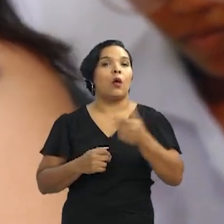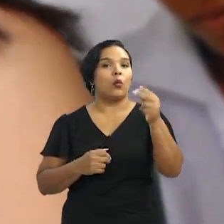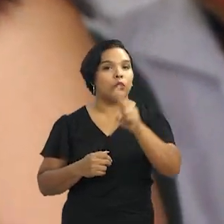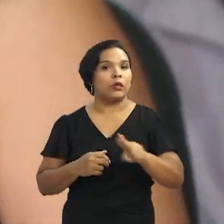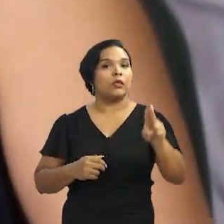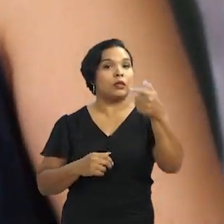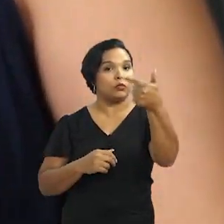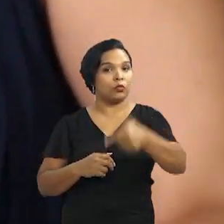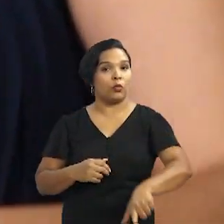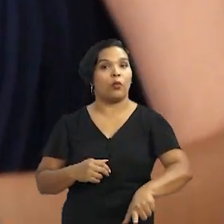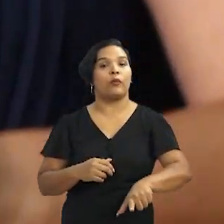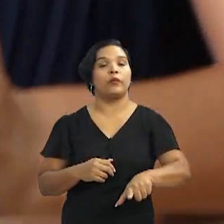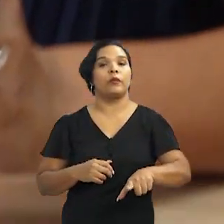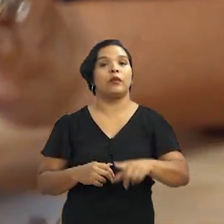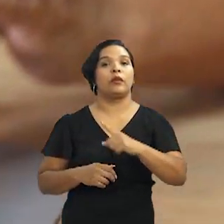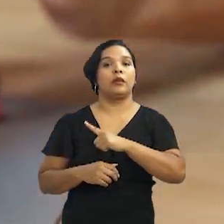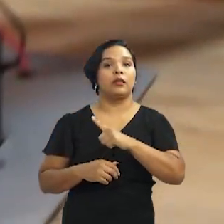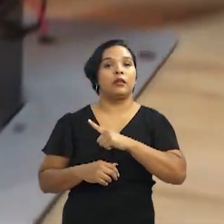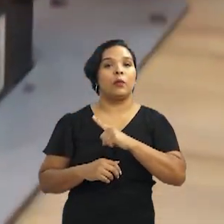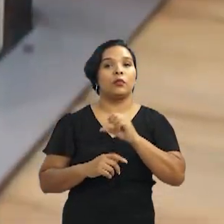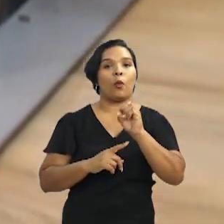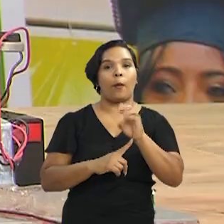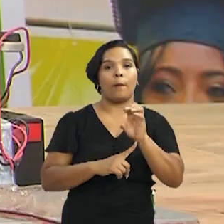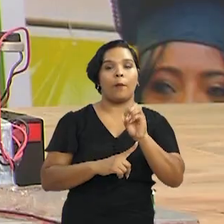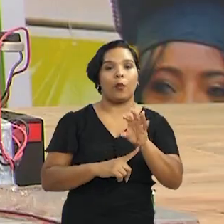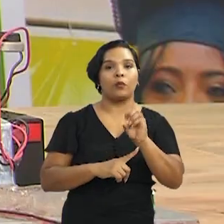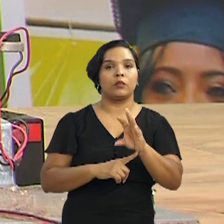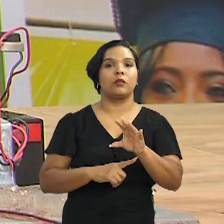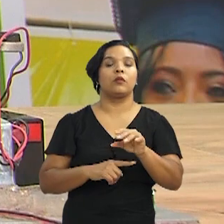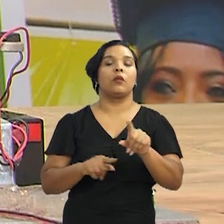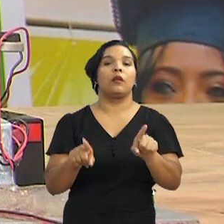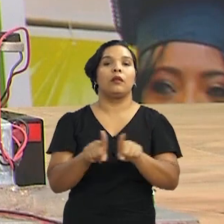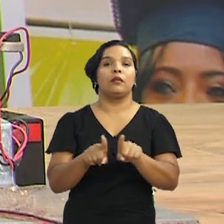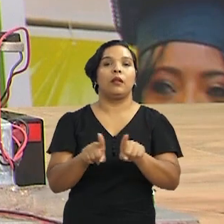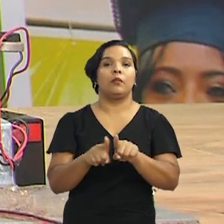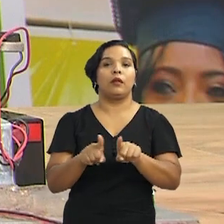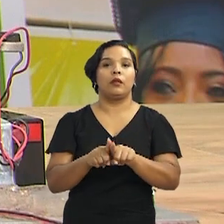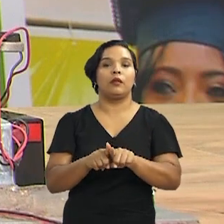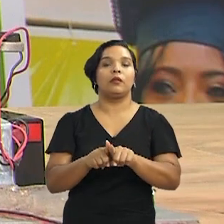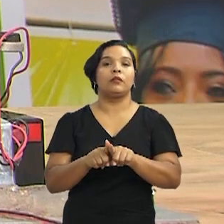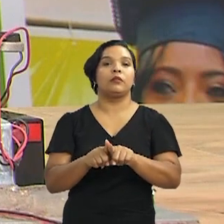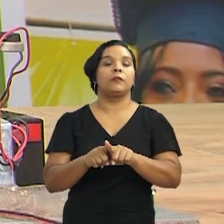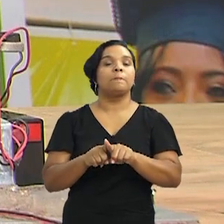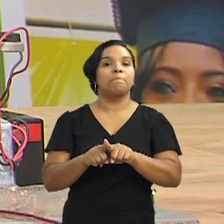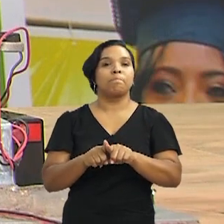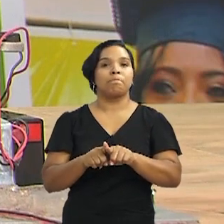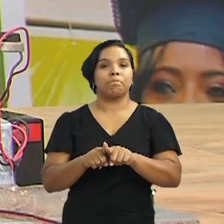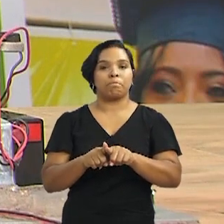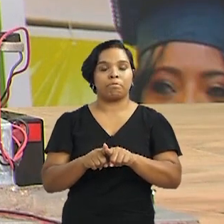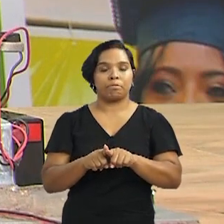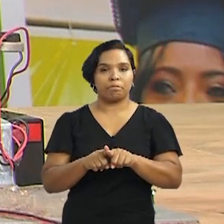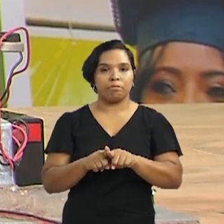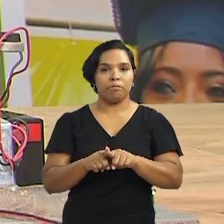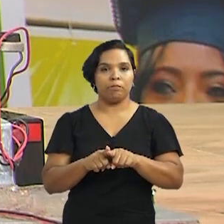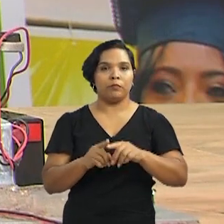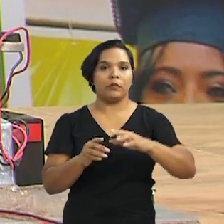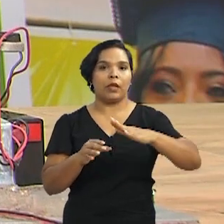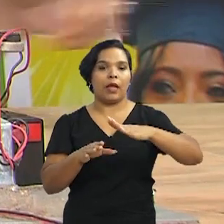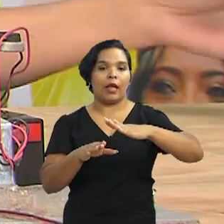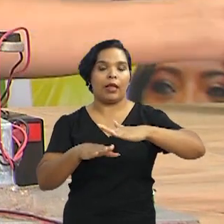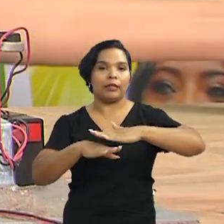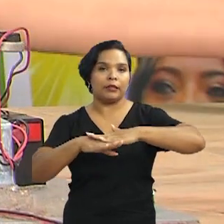balança que está sendo reaproveitada. Então aqui nós temos o sensor de carga, que a gente chama também de célula de